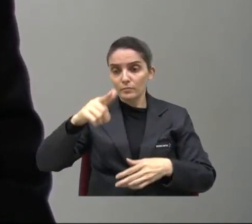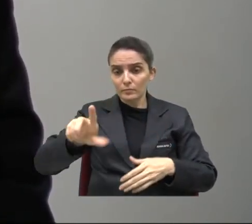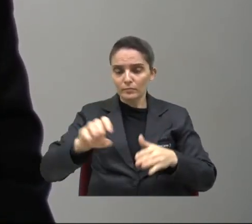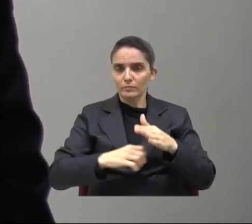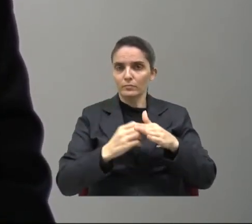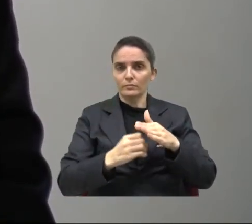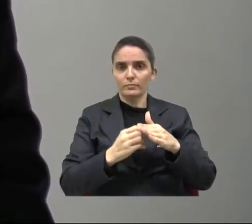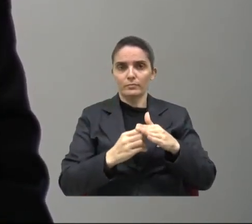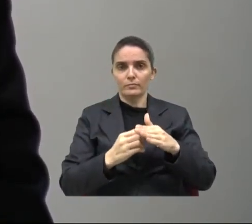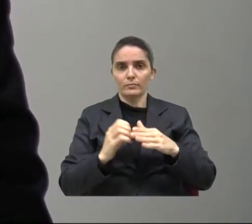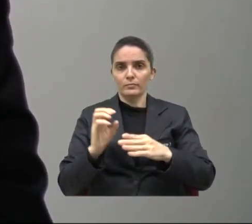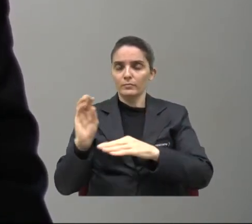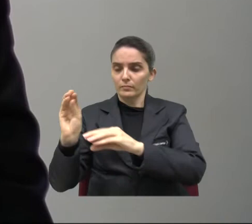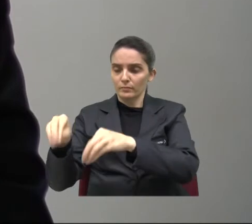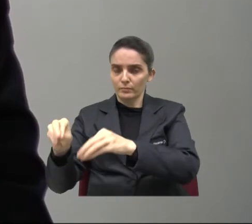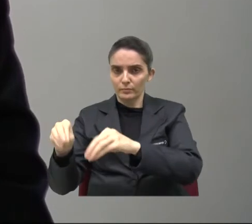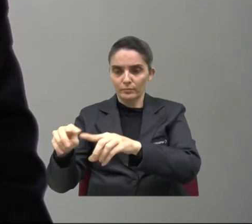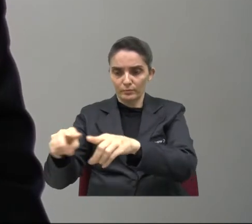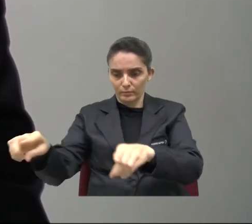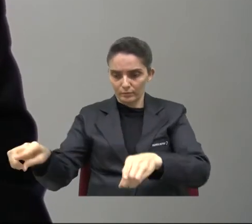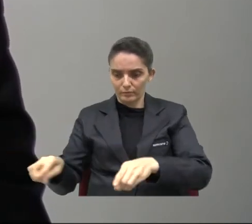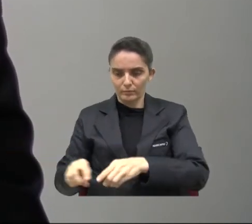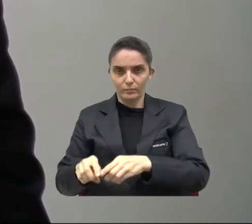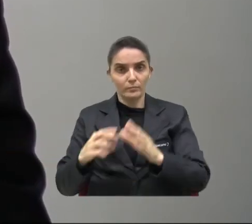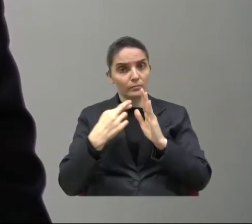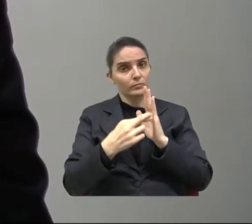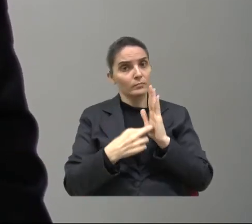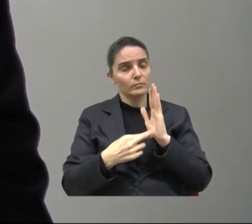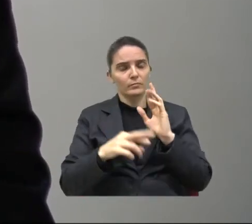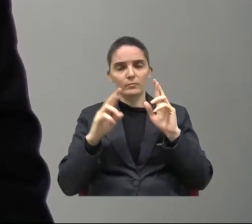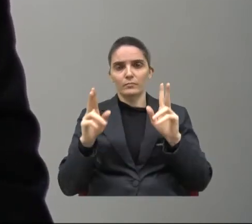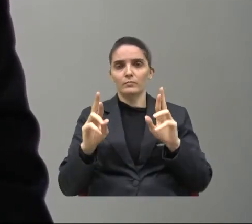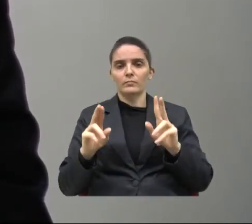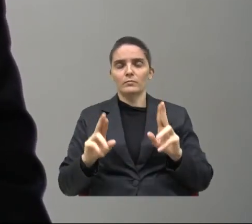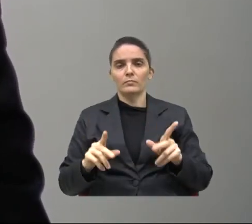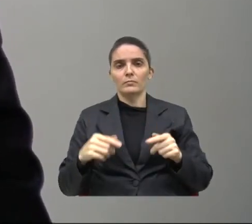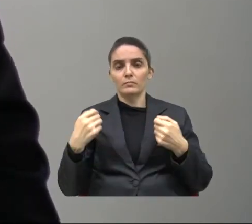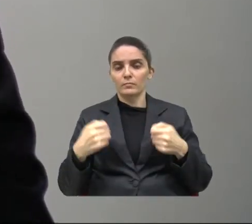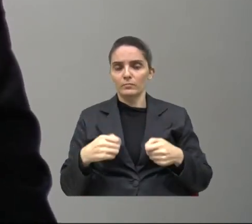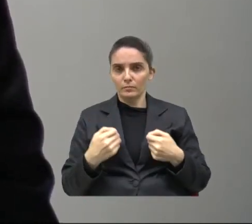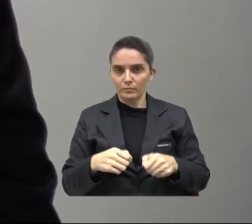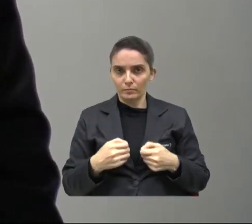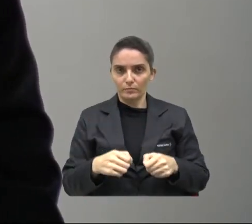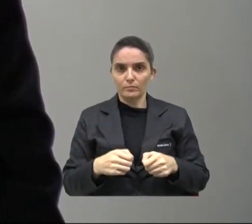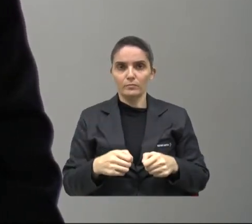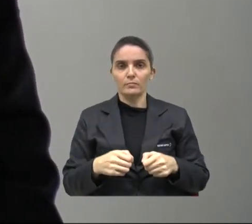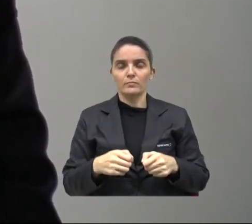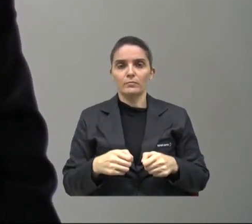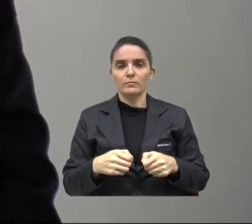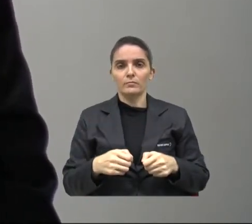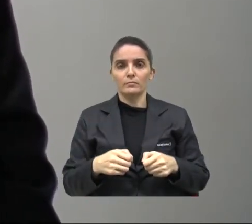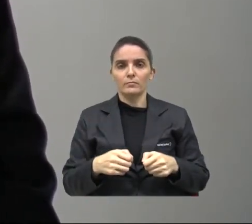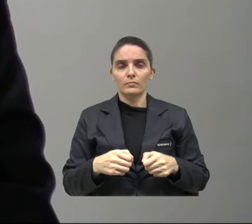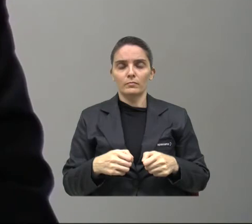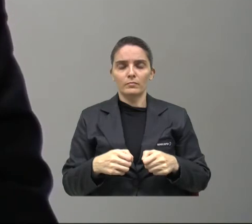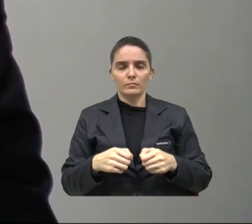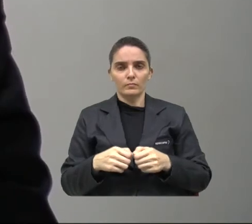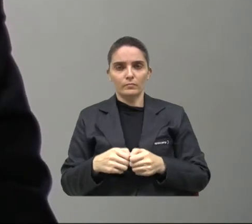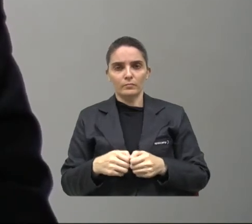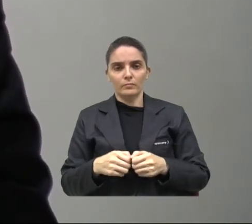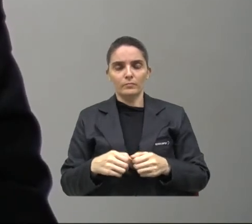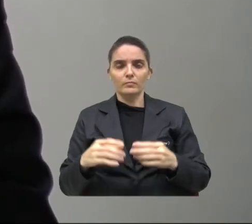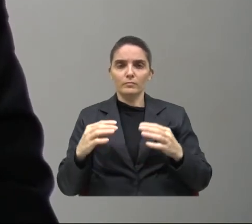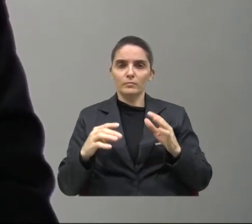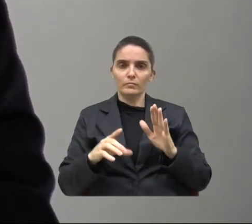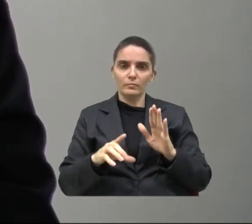Outras regras a seguir. Outras regras a seguir. Tem que passar pela a licença prévia, depois a